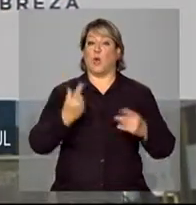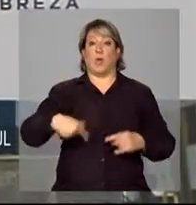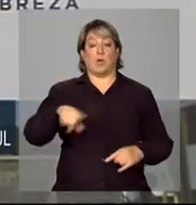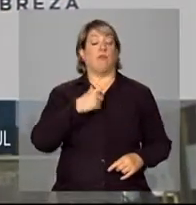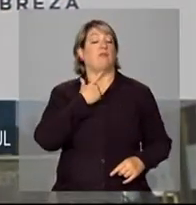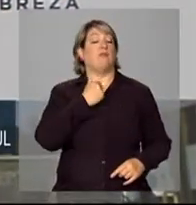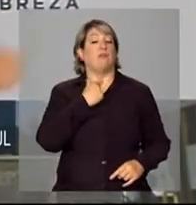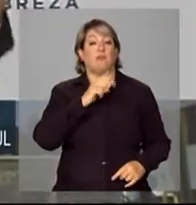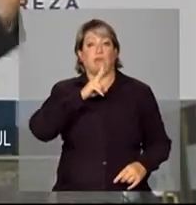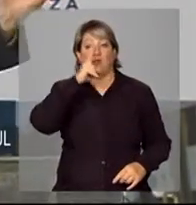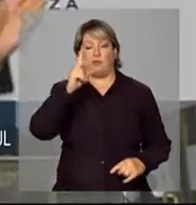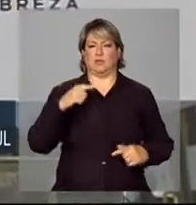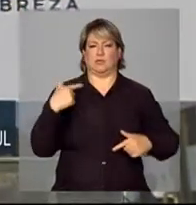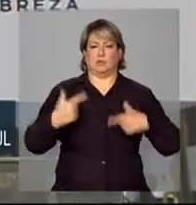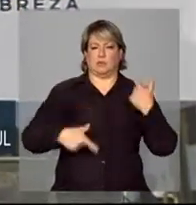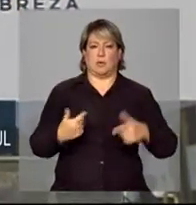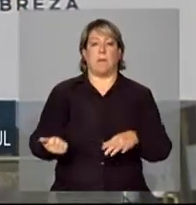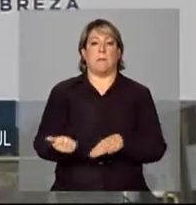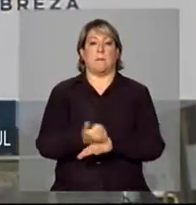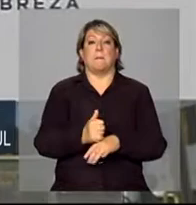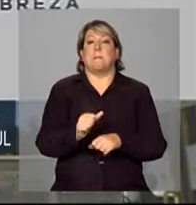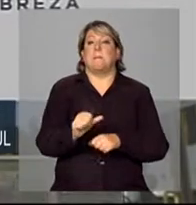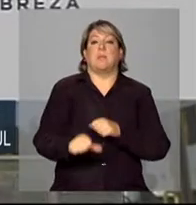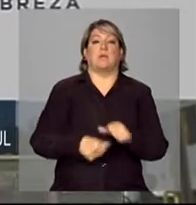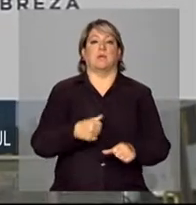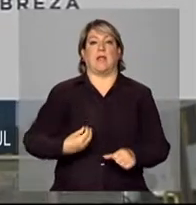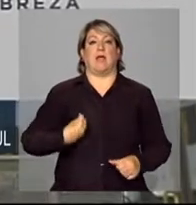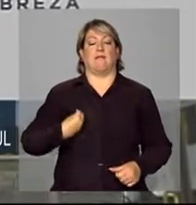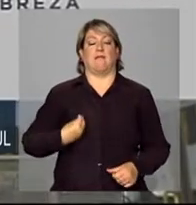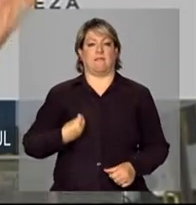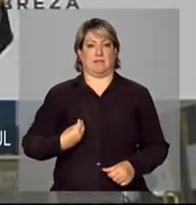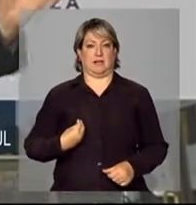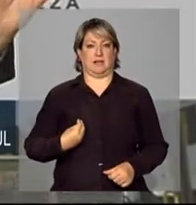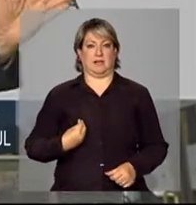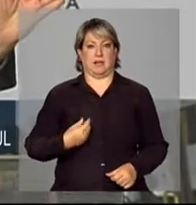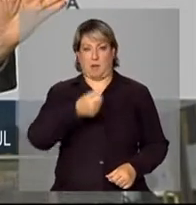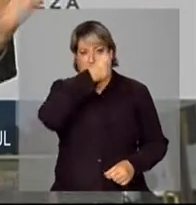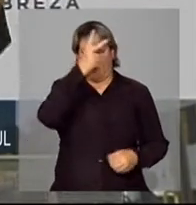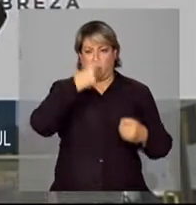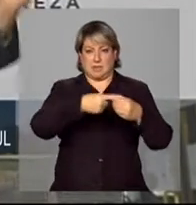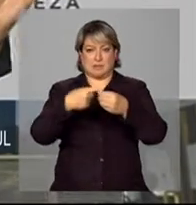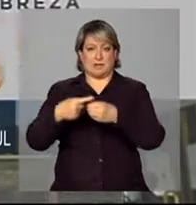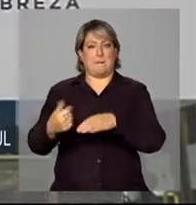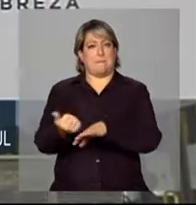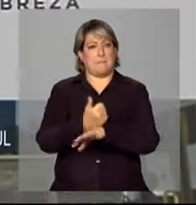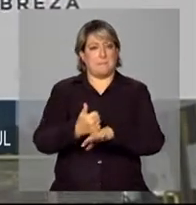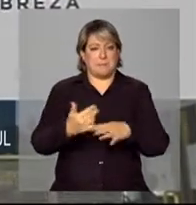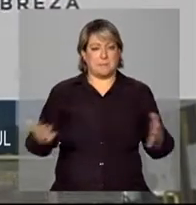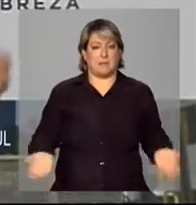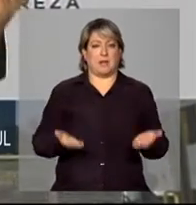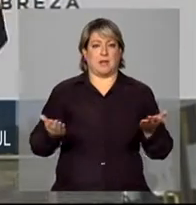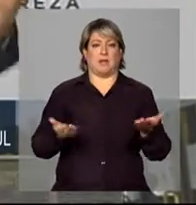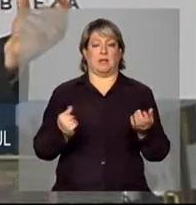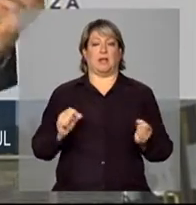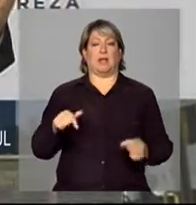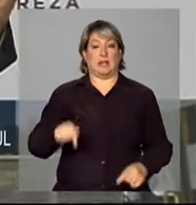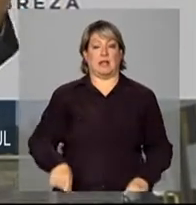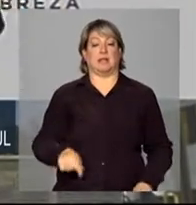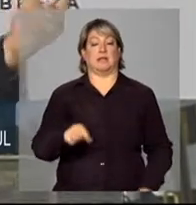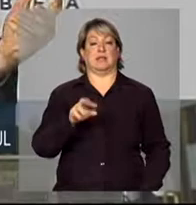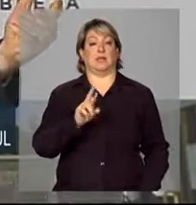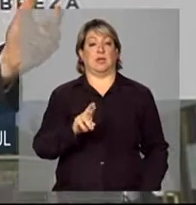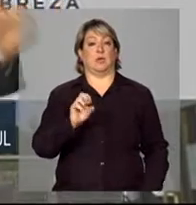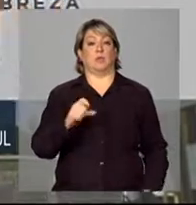muito forte de mudar a qualidade de vida dos seus municípios, de fazer com que cada vez mais o Rio Grande do Sul seja